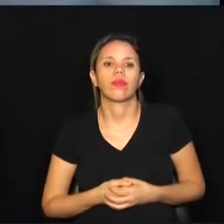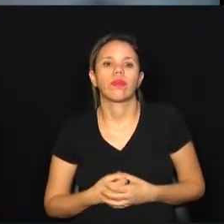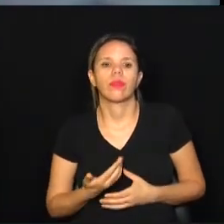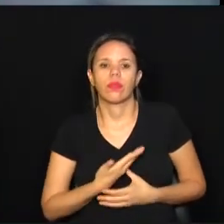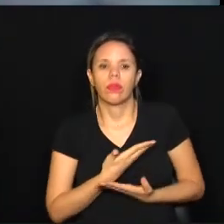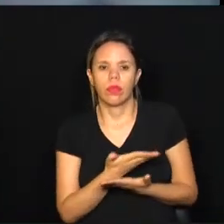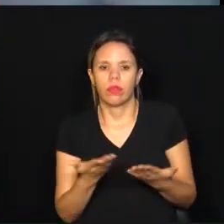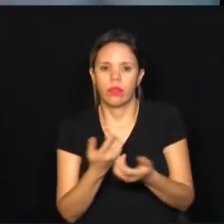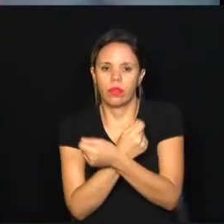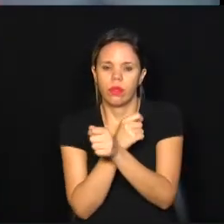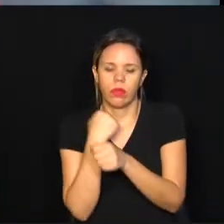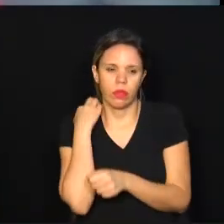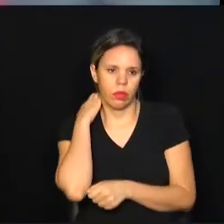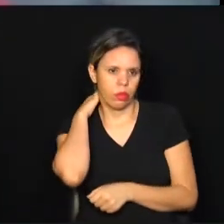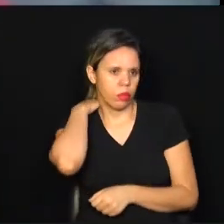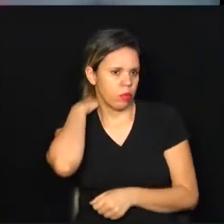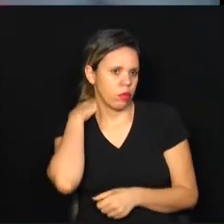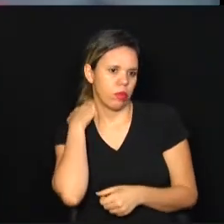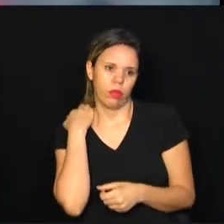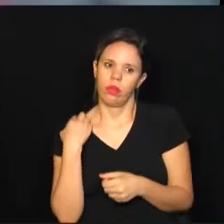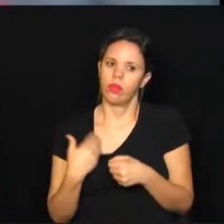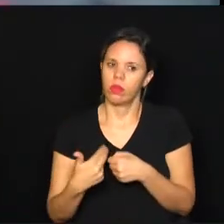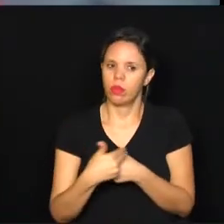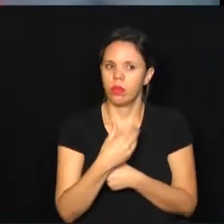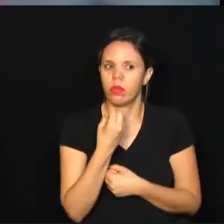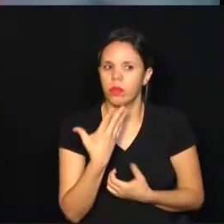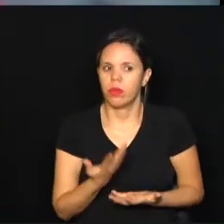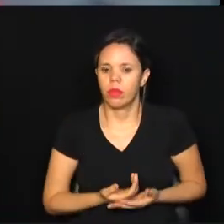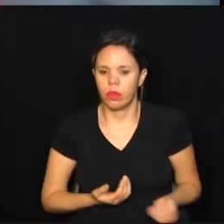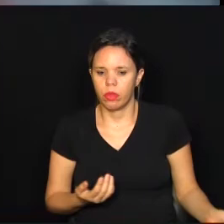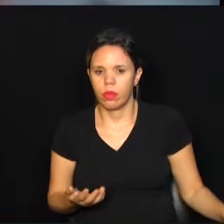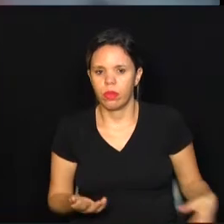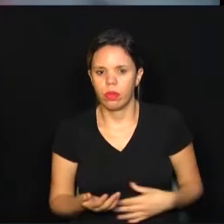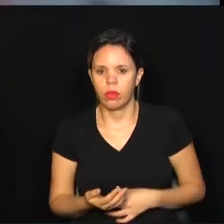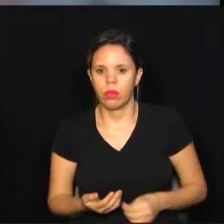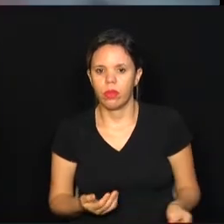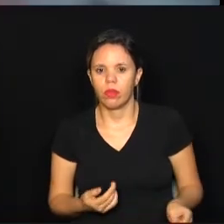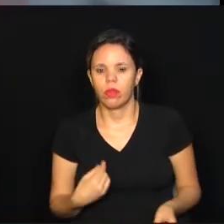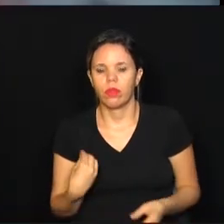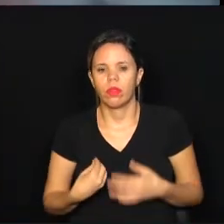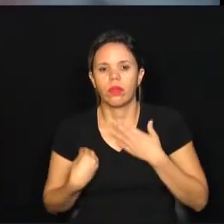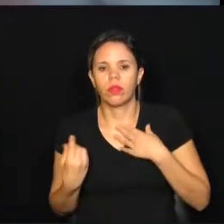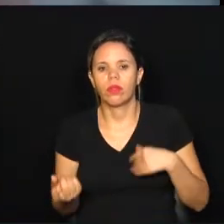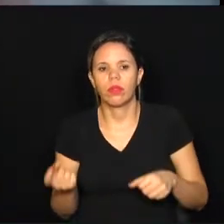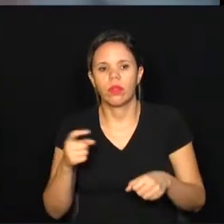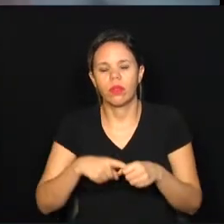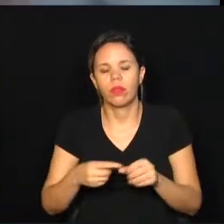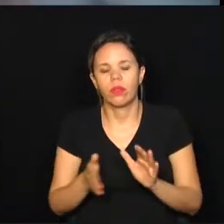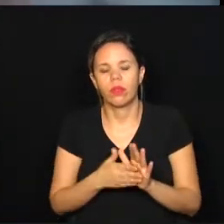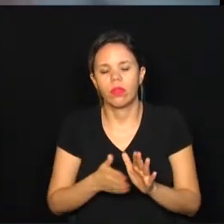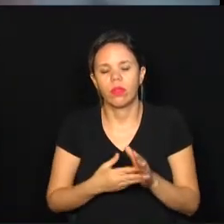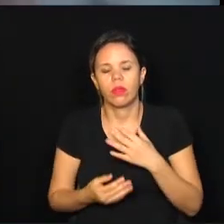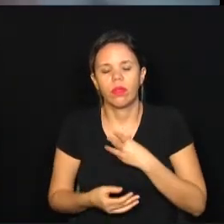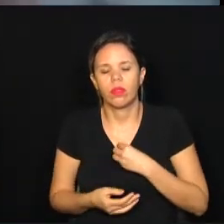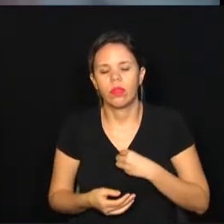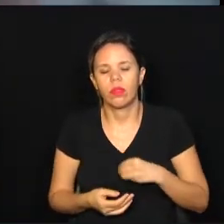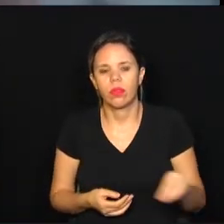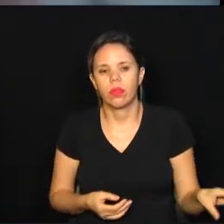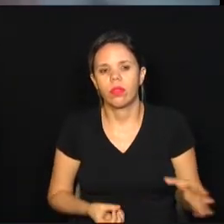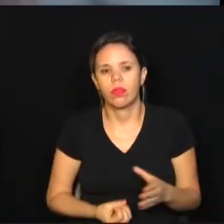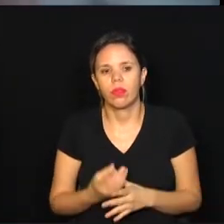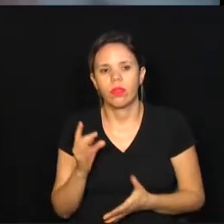colegas da PUC e da Unicamp. Então, assim, que bom, né? Que estamos voltando à proposta original, né?